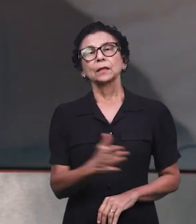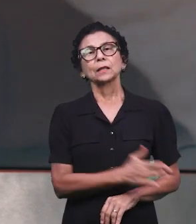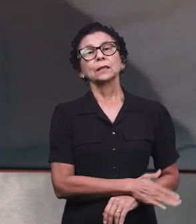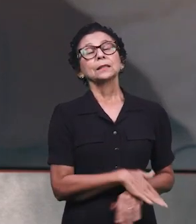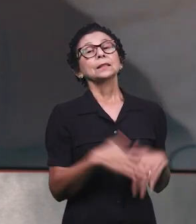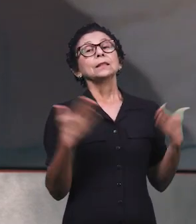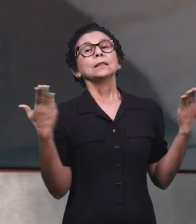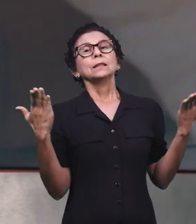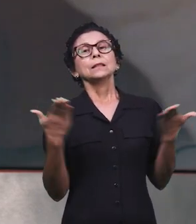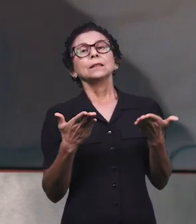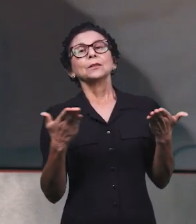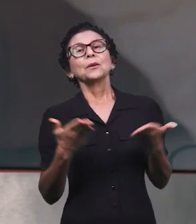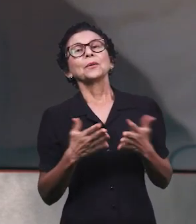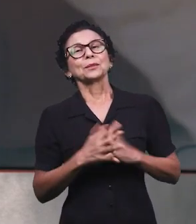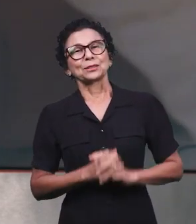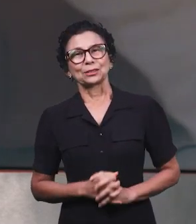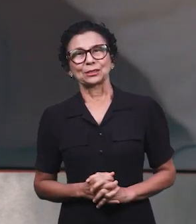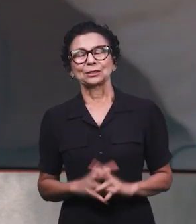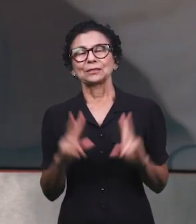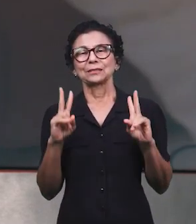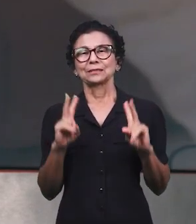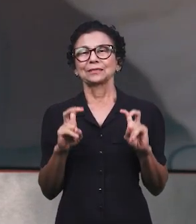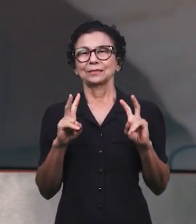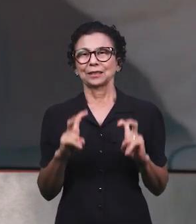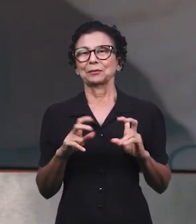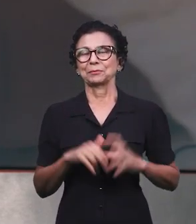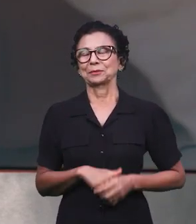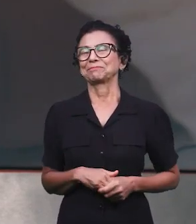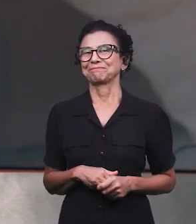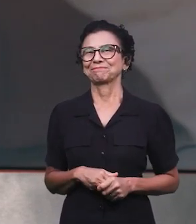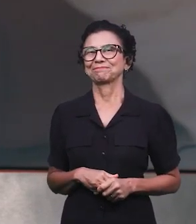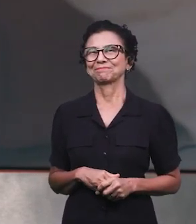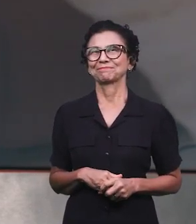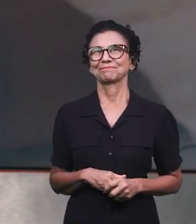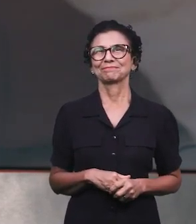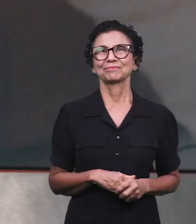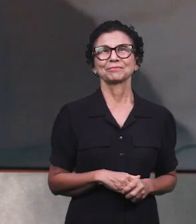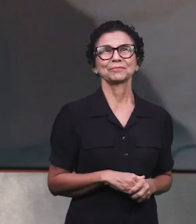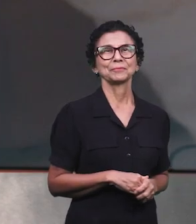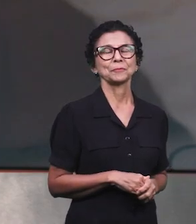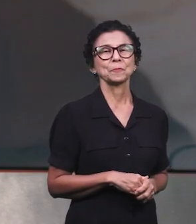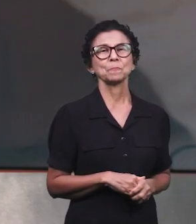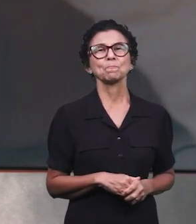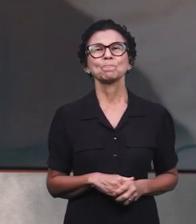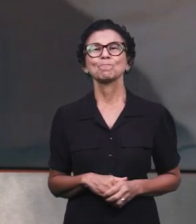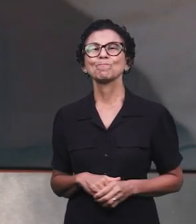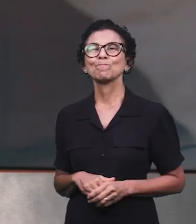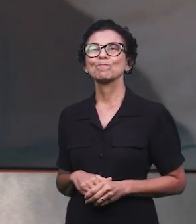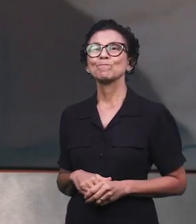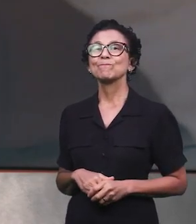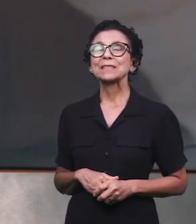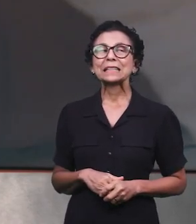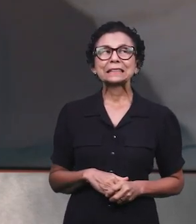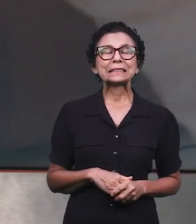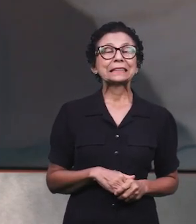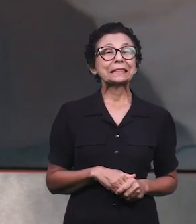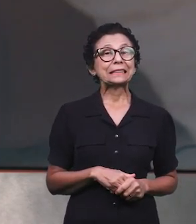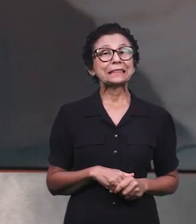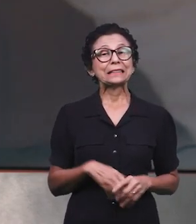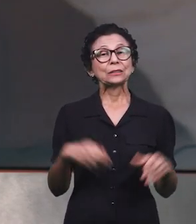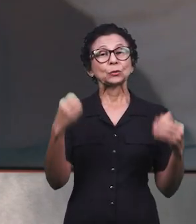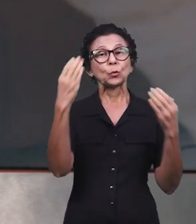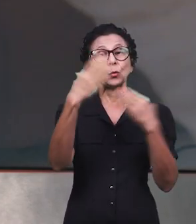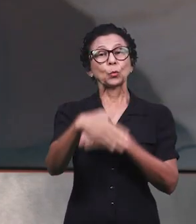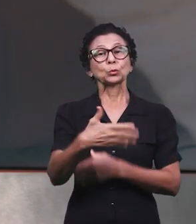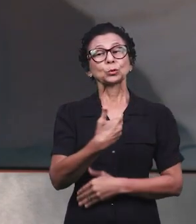de hoje, qual que é o tema que nós separamos para conversarmos aqui, Você sabe que para passar no concurso público, seja